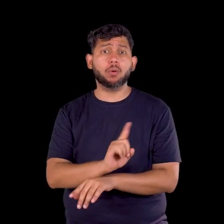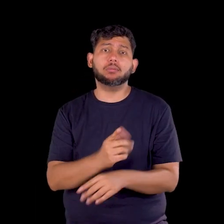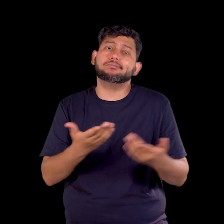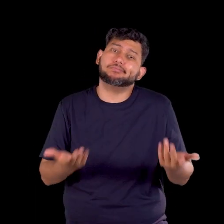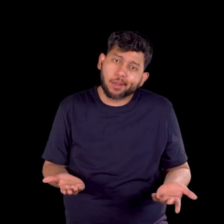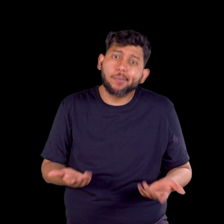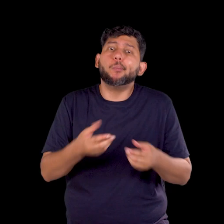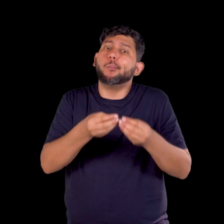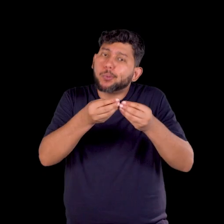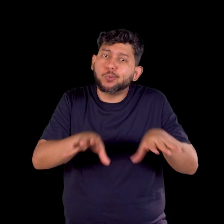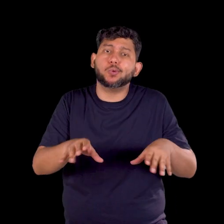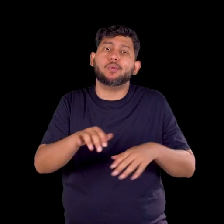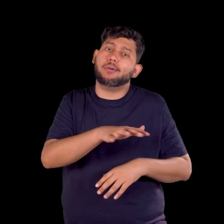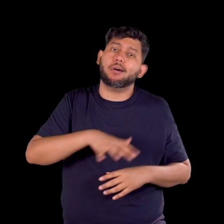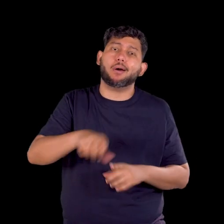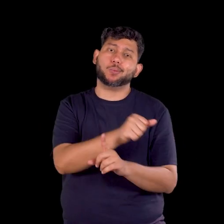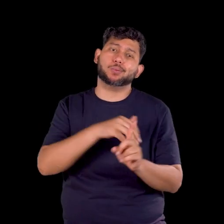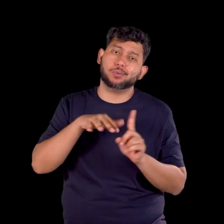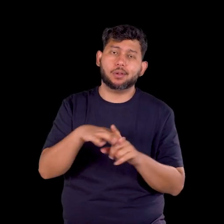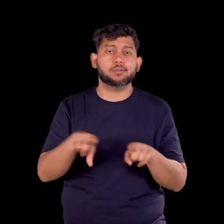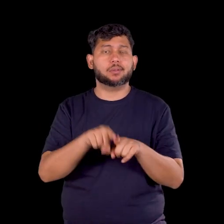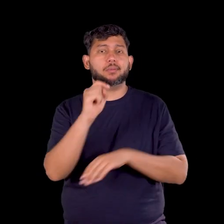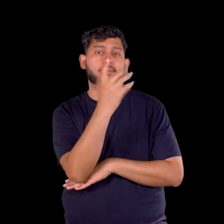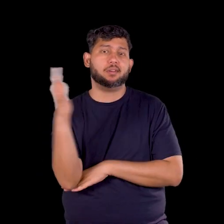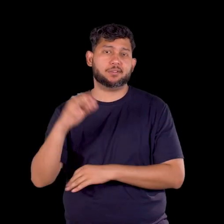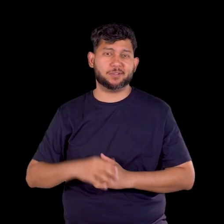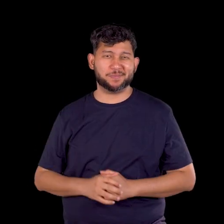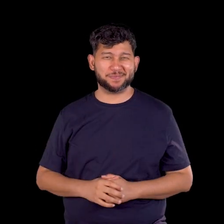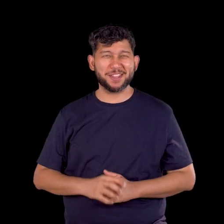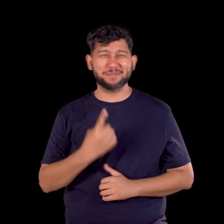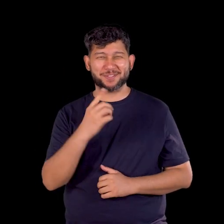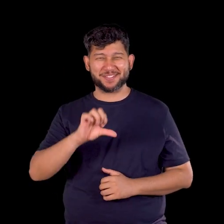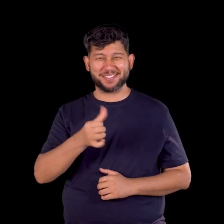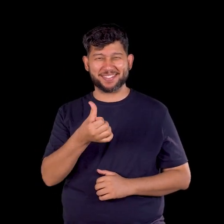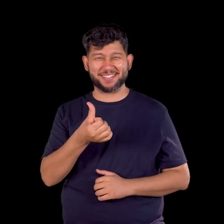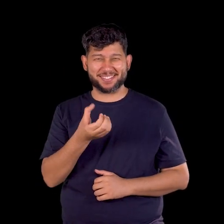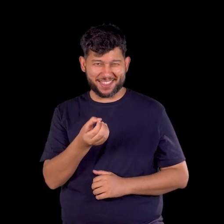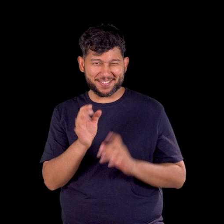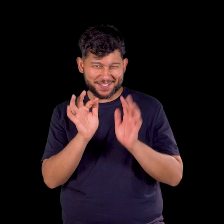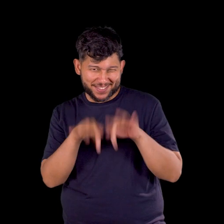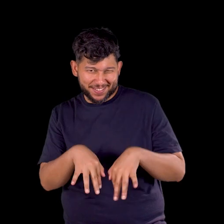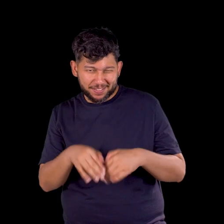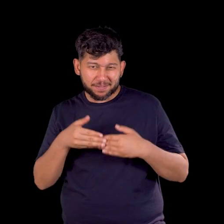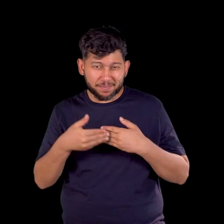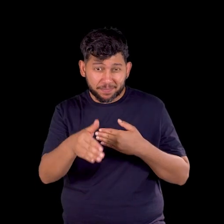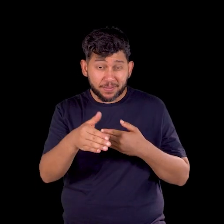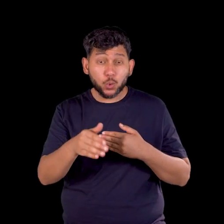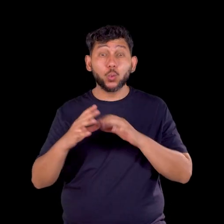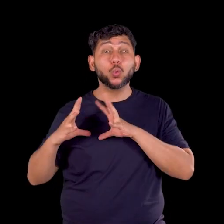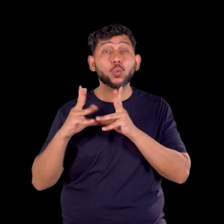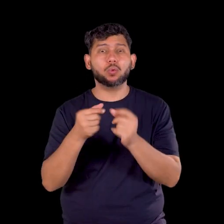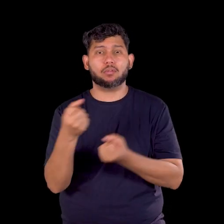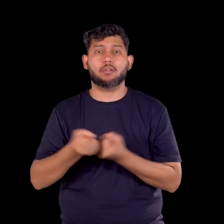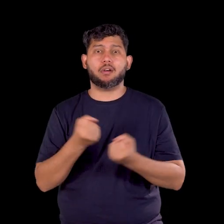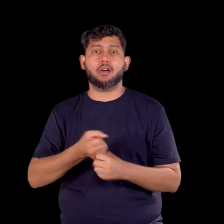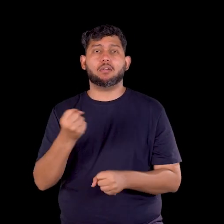ambiente. No final da década de 60, toda a produção de veículos motorizados passou a ser 100% nacional